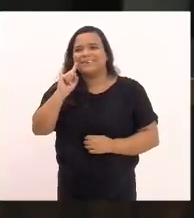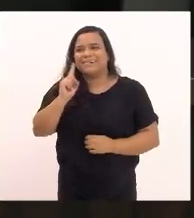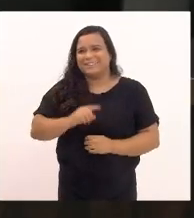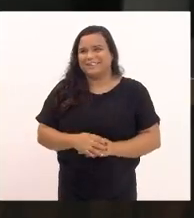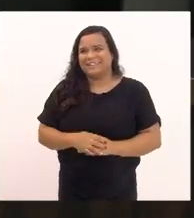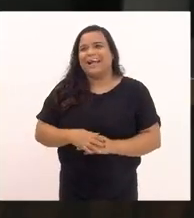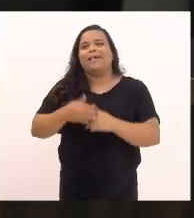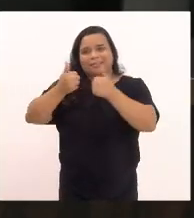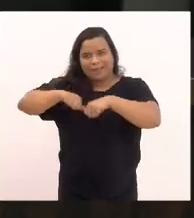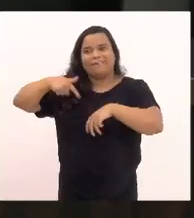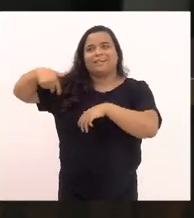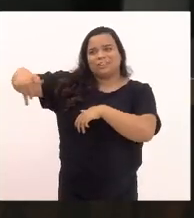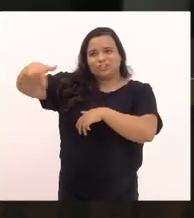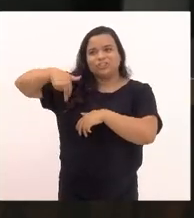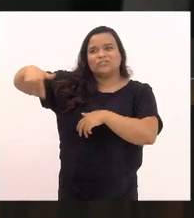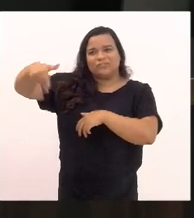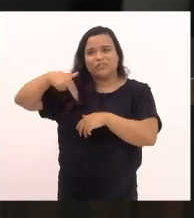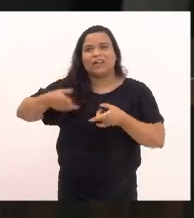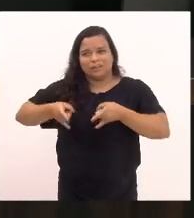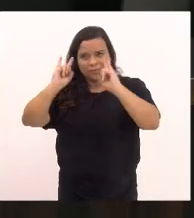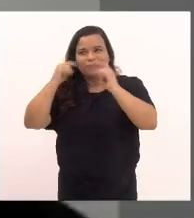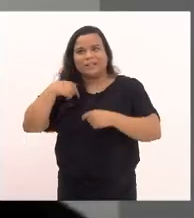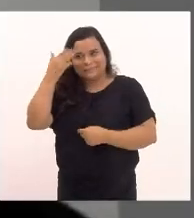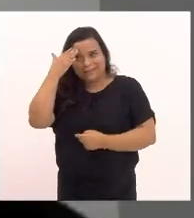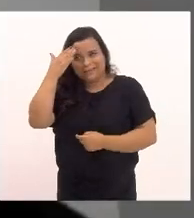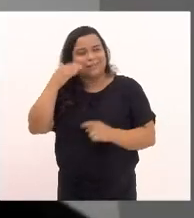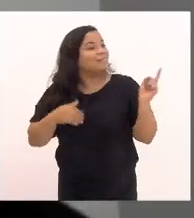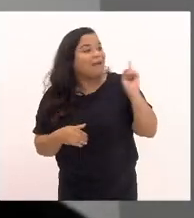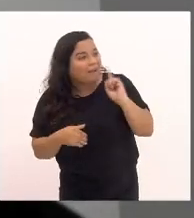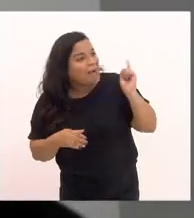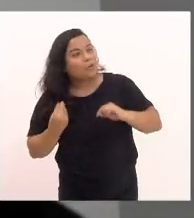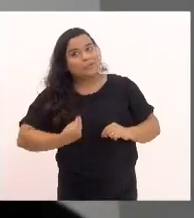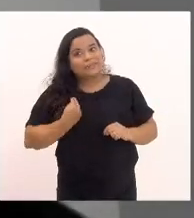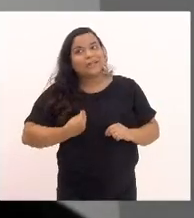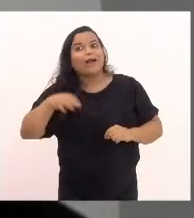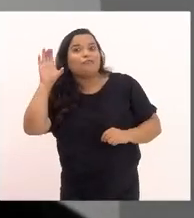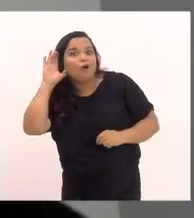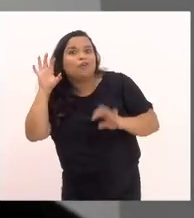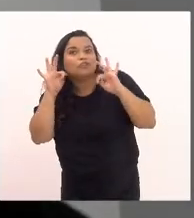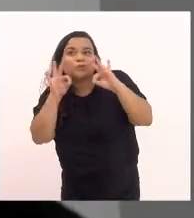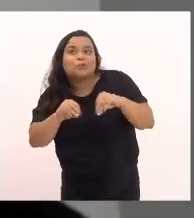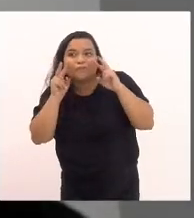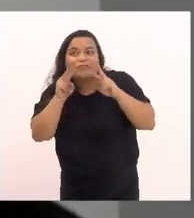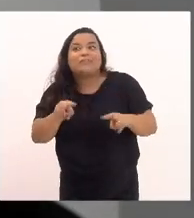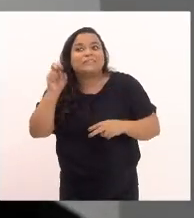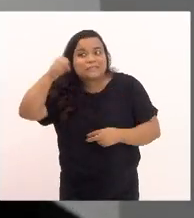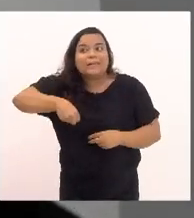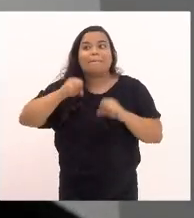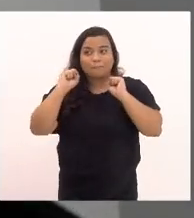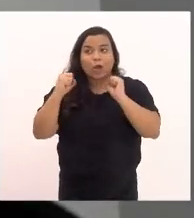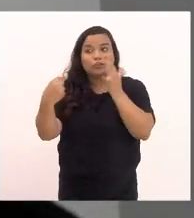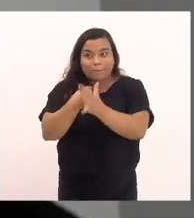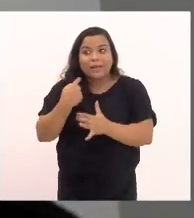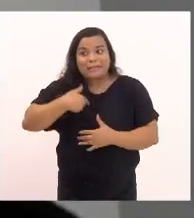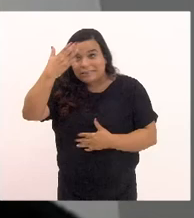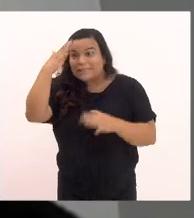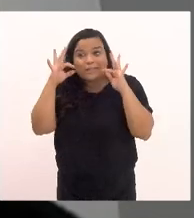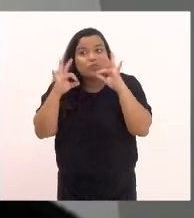Estava desfilando aqui no prédio. Não, estava aqui, eu vi tudo. Pode me perguntar que eu sei